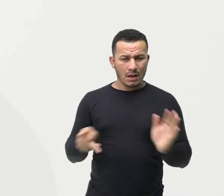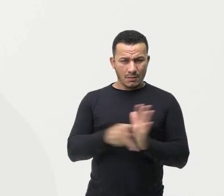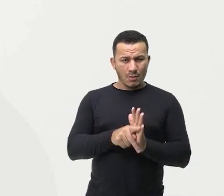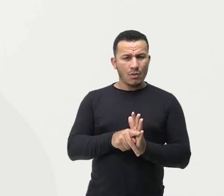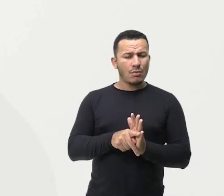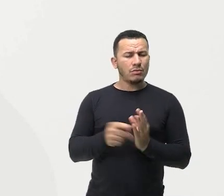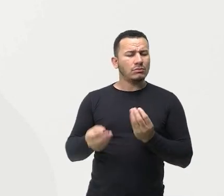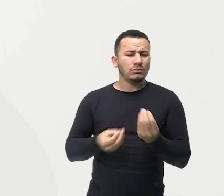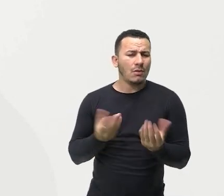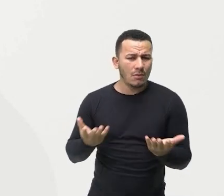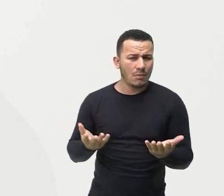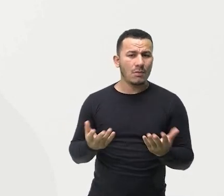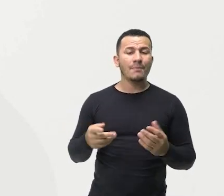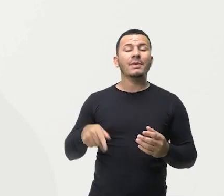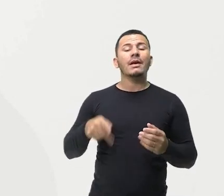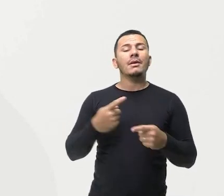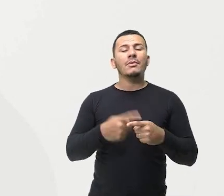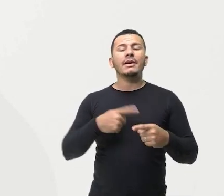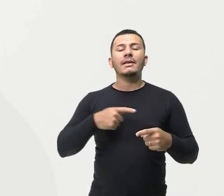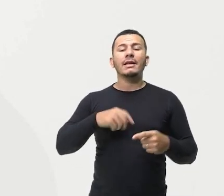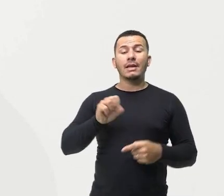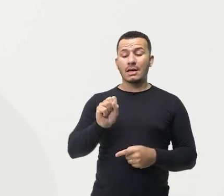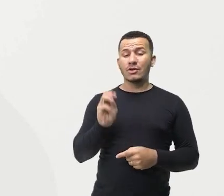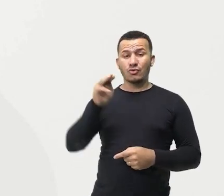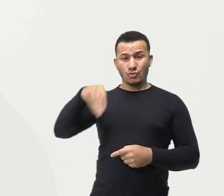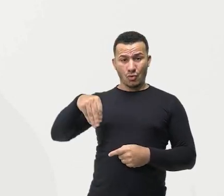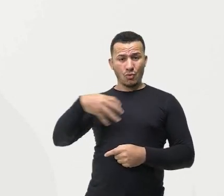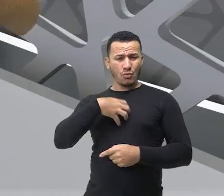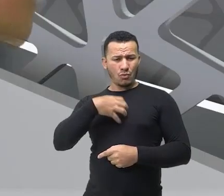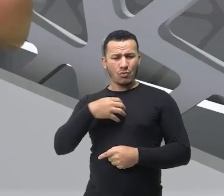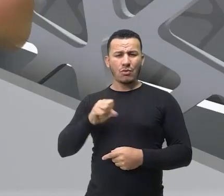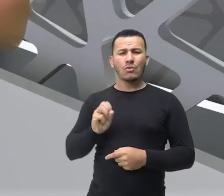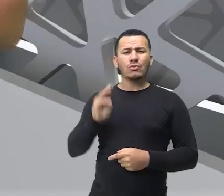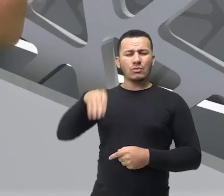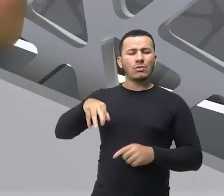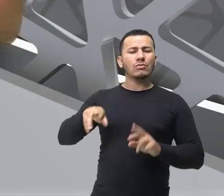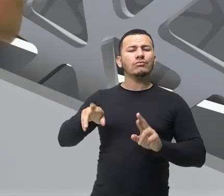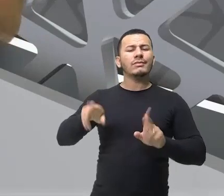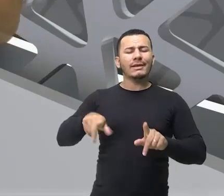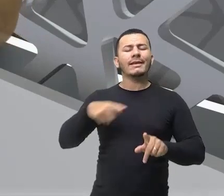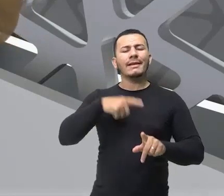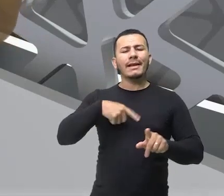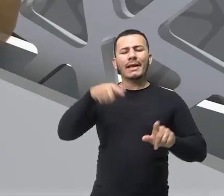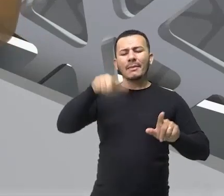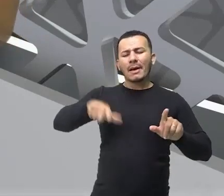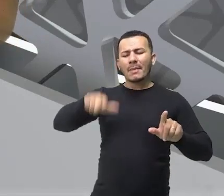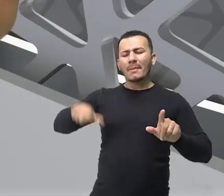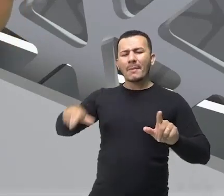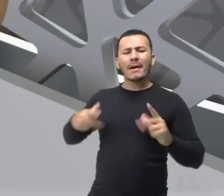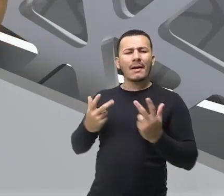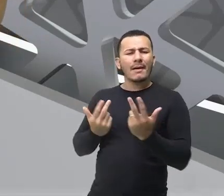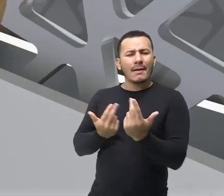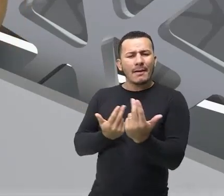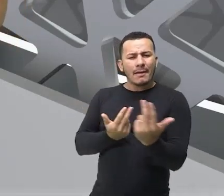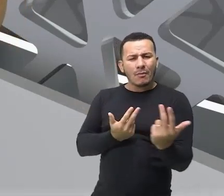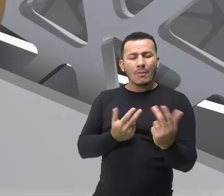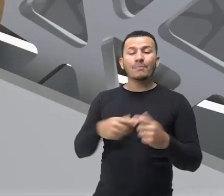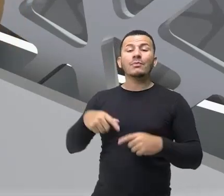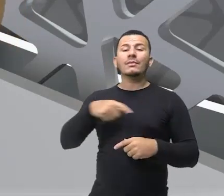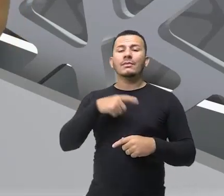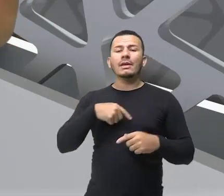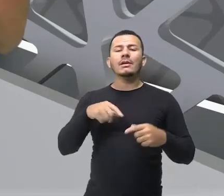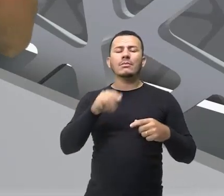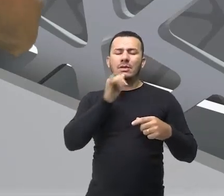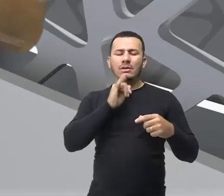ela é trazida muitas vezes pela repetição de sons, certo? E essa repetição de sons pode ocorrer ali no finalzinho de